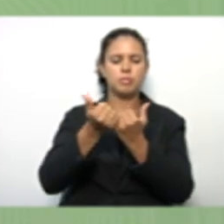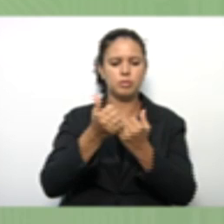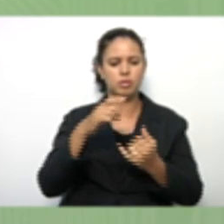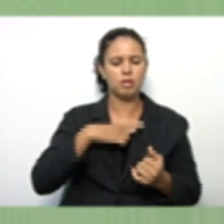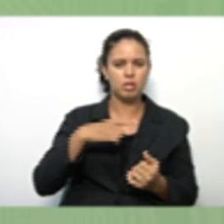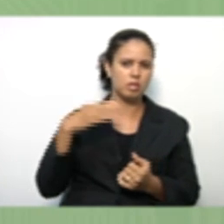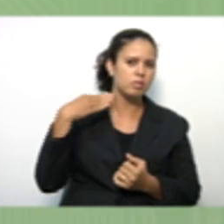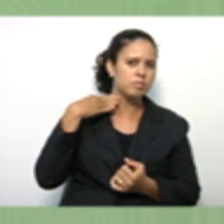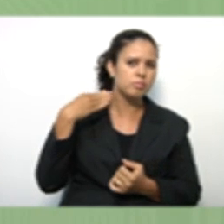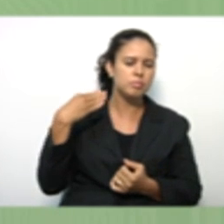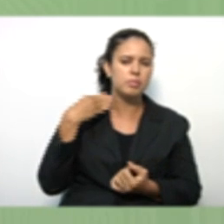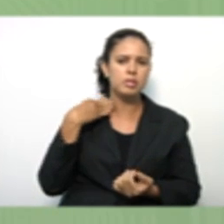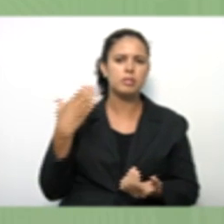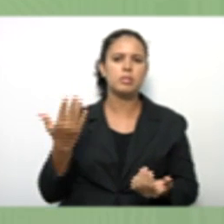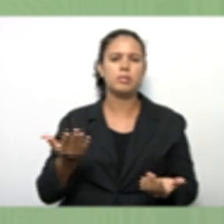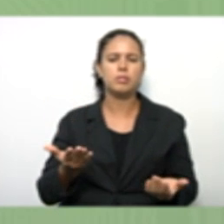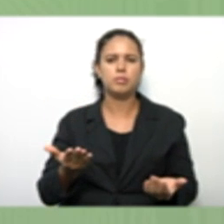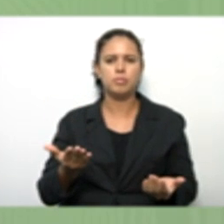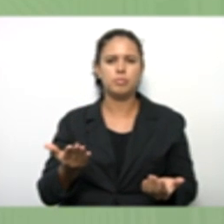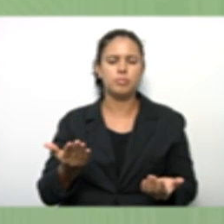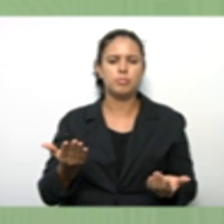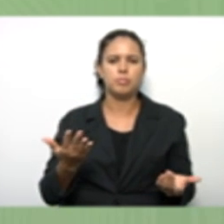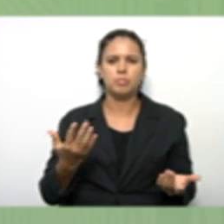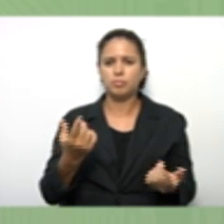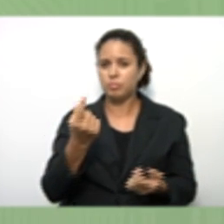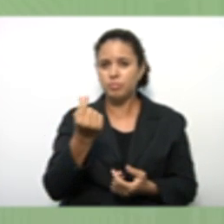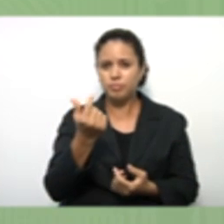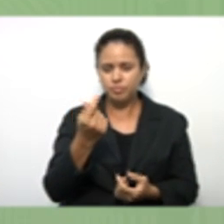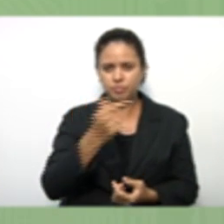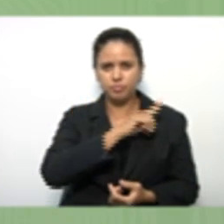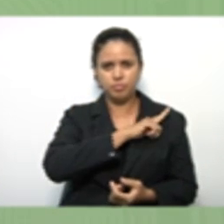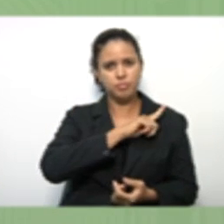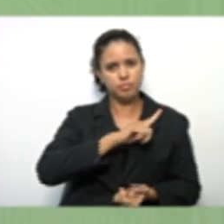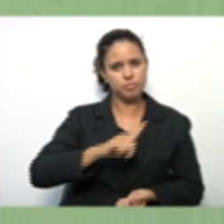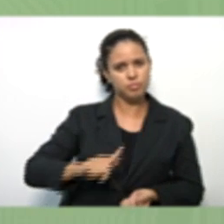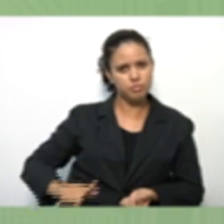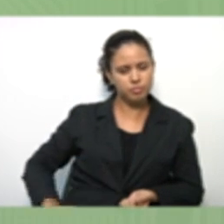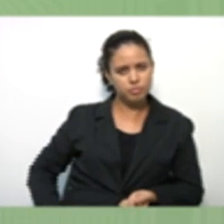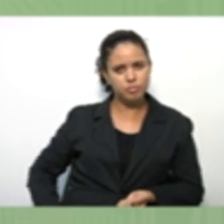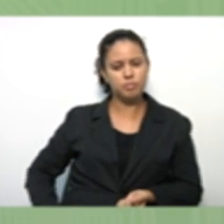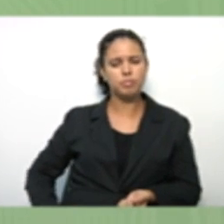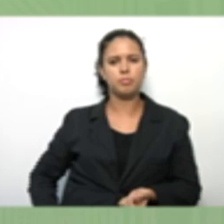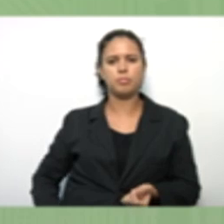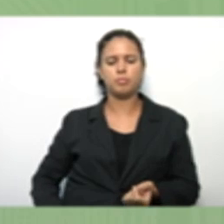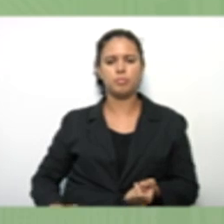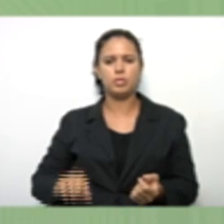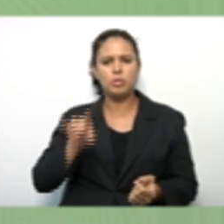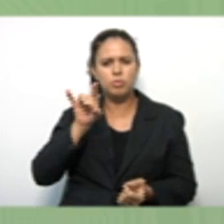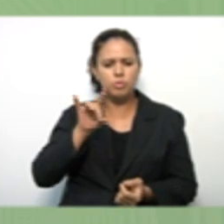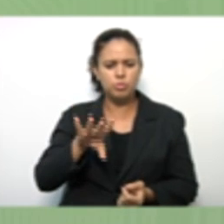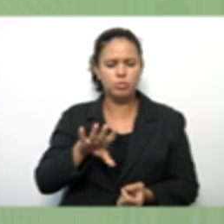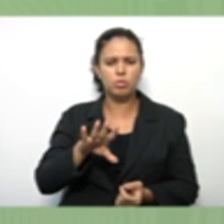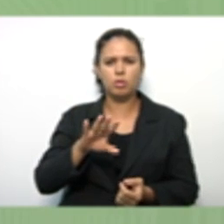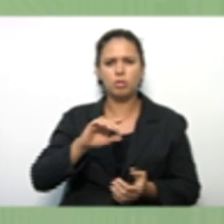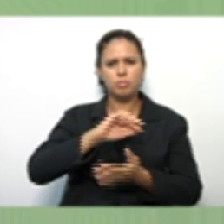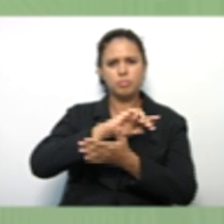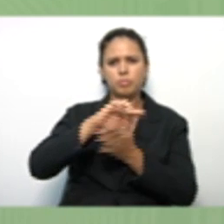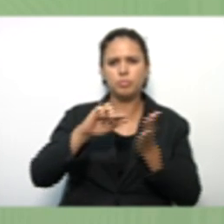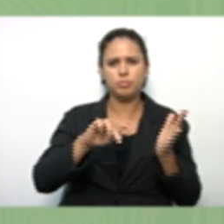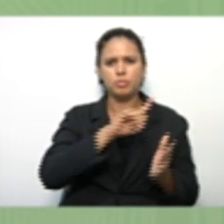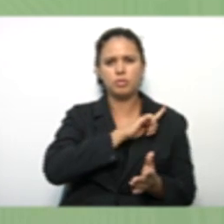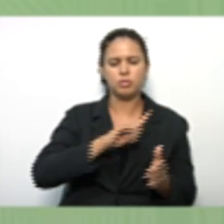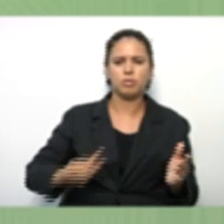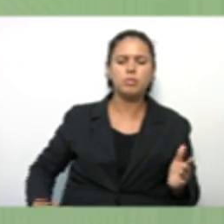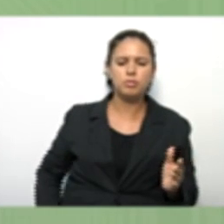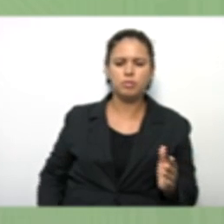contabilidade? Finanças públicas. Será que somente as finanças do governo devem ser objeto de